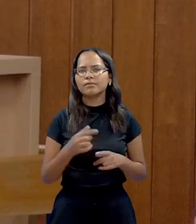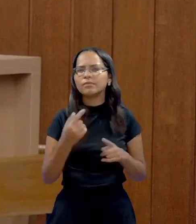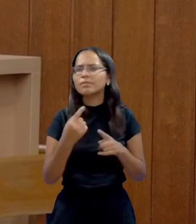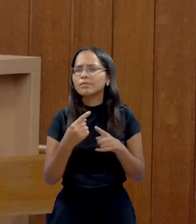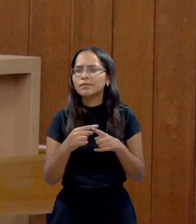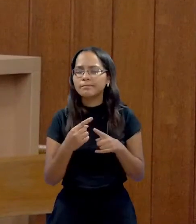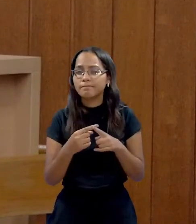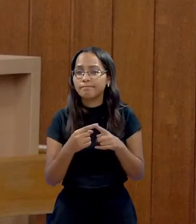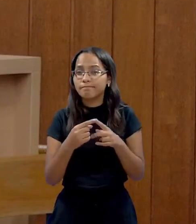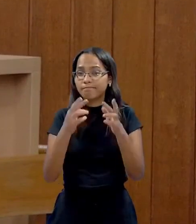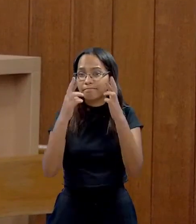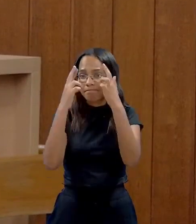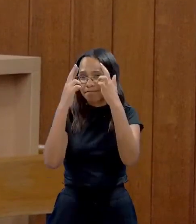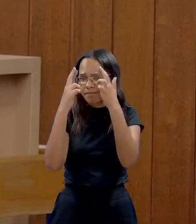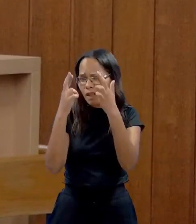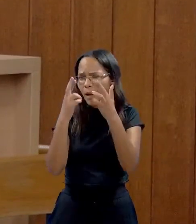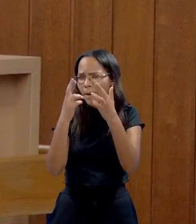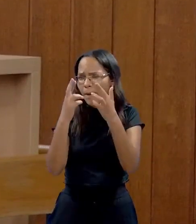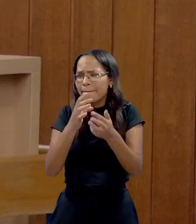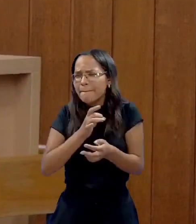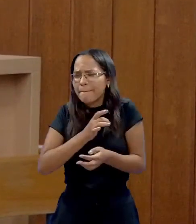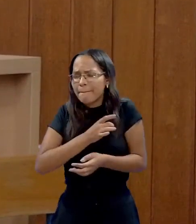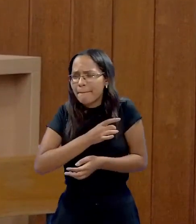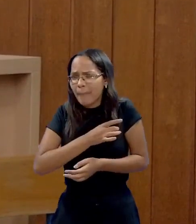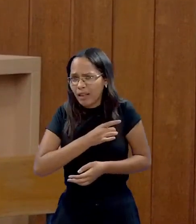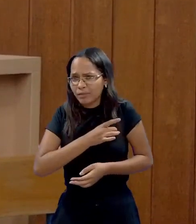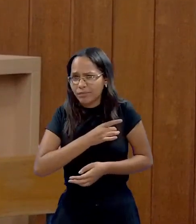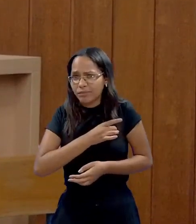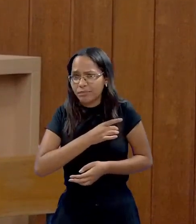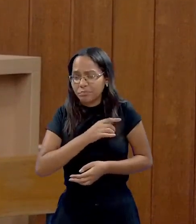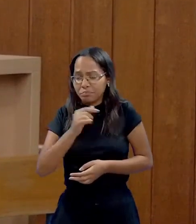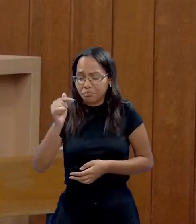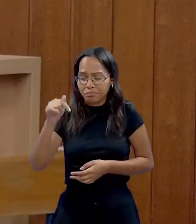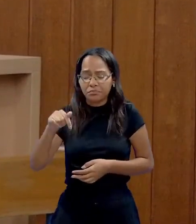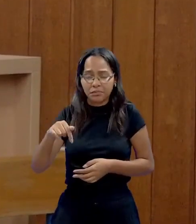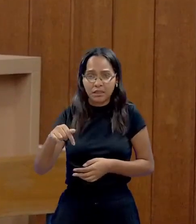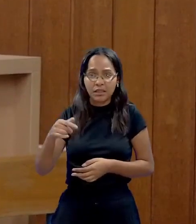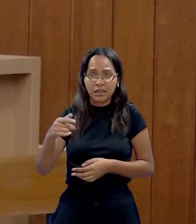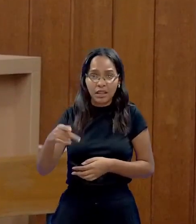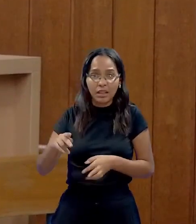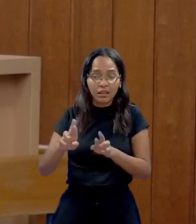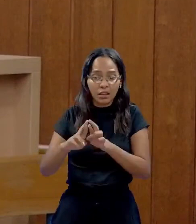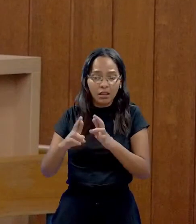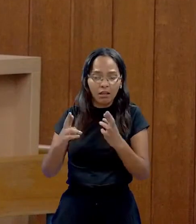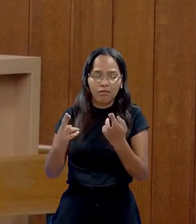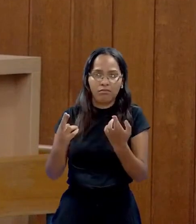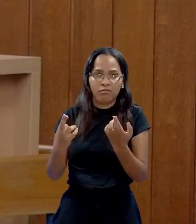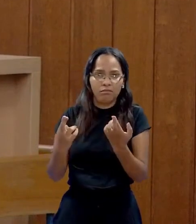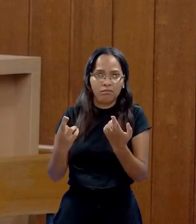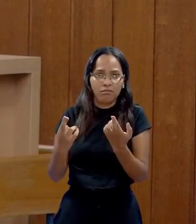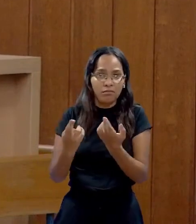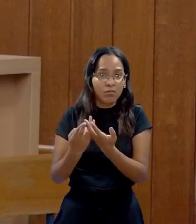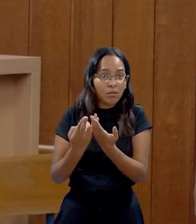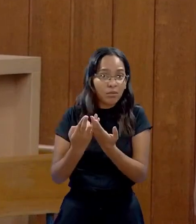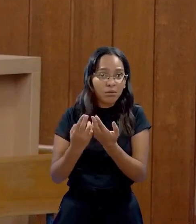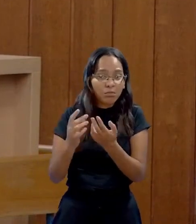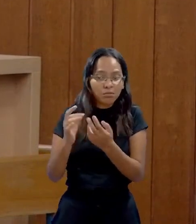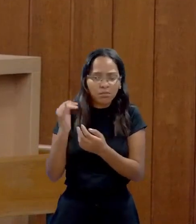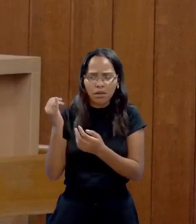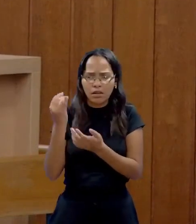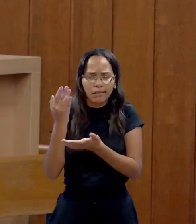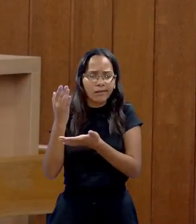o temor de que mais essa sessão seja encerrada sem o encaminhamento de soluções para